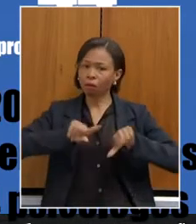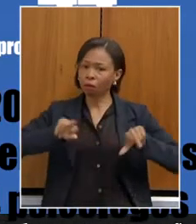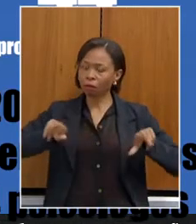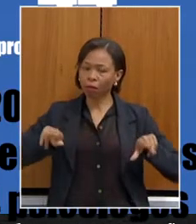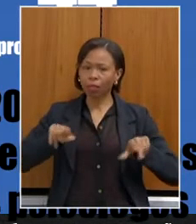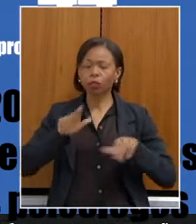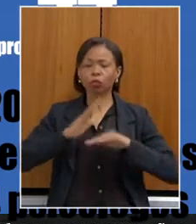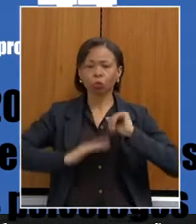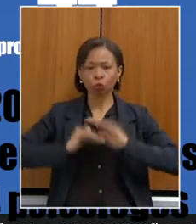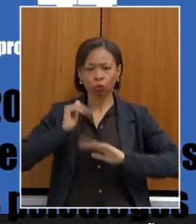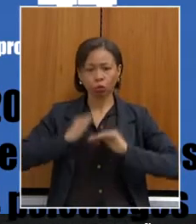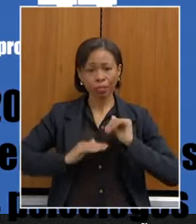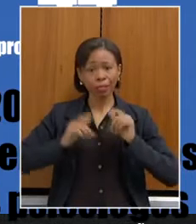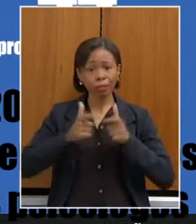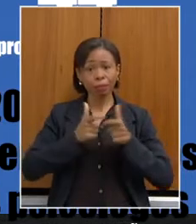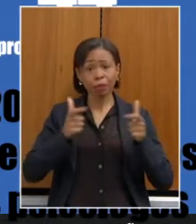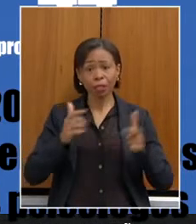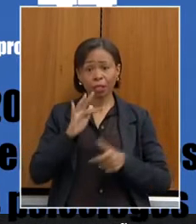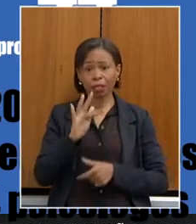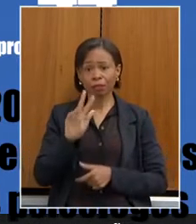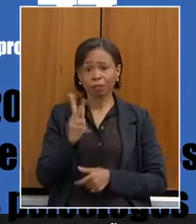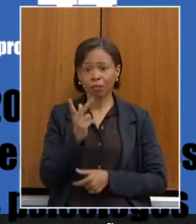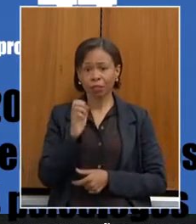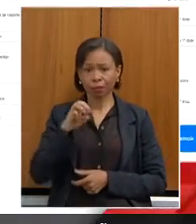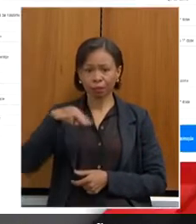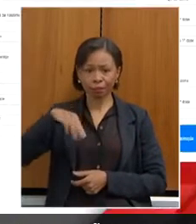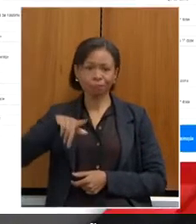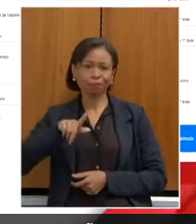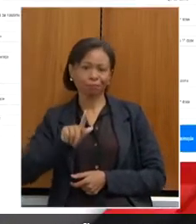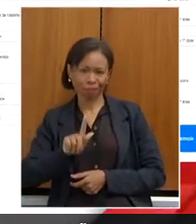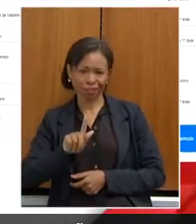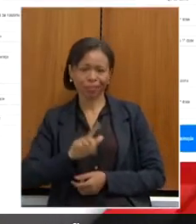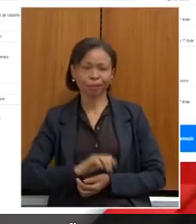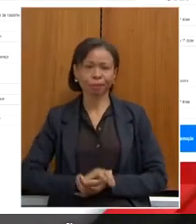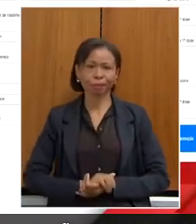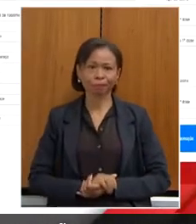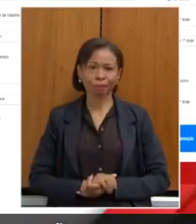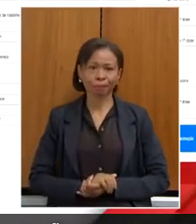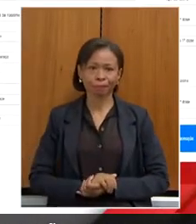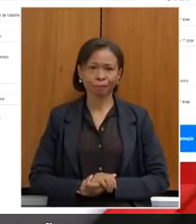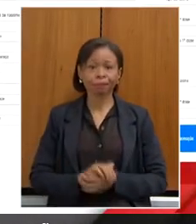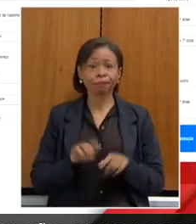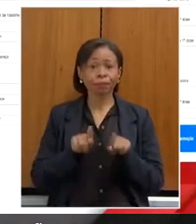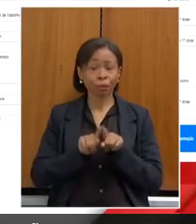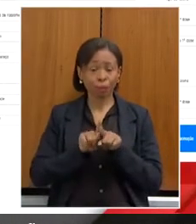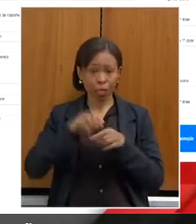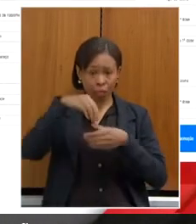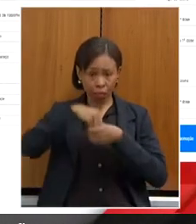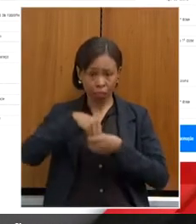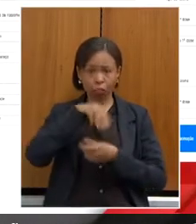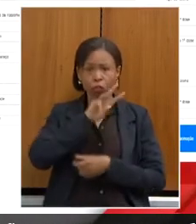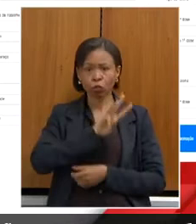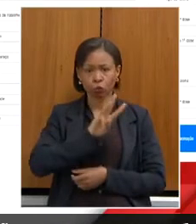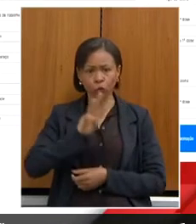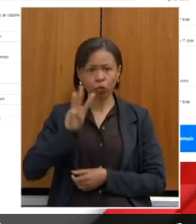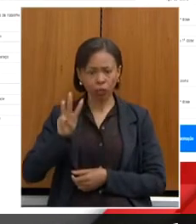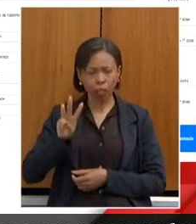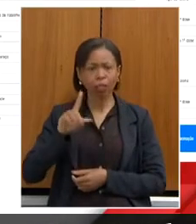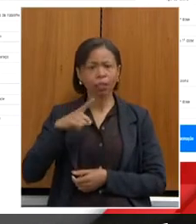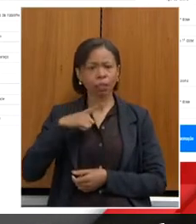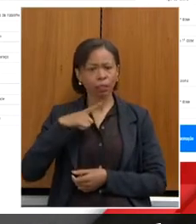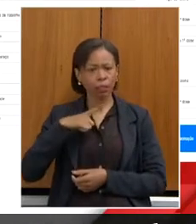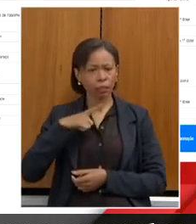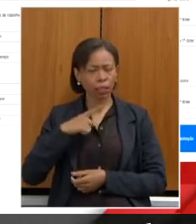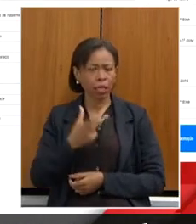FEMIG, que estão aí trabalhando. Pode passar. Além disso, a mesma plataforma tem o módulo vacinação.